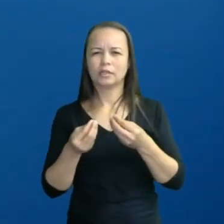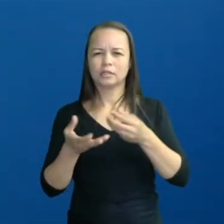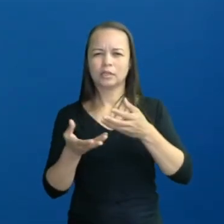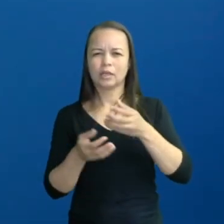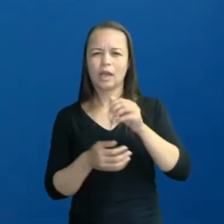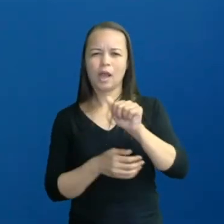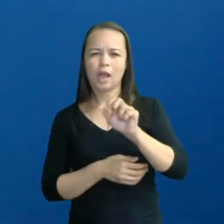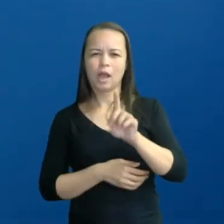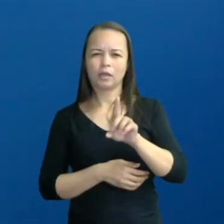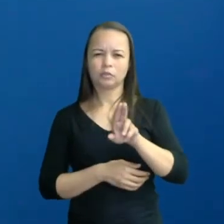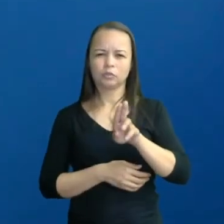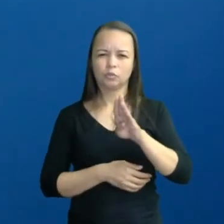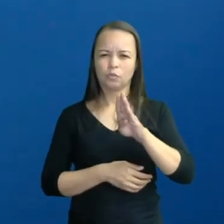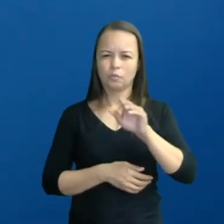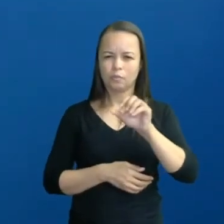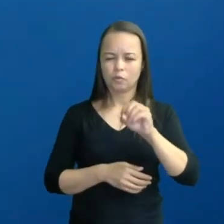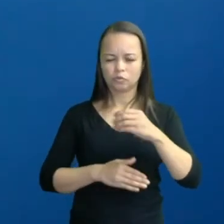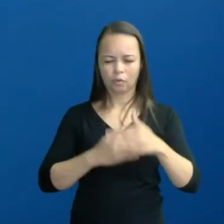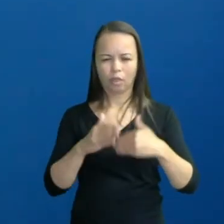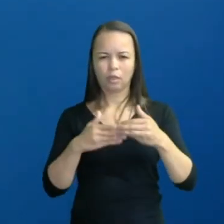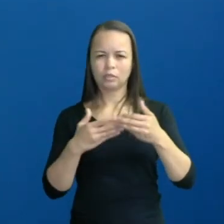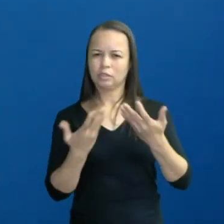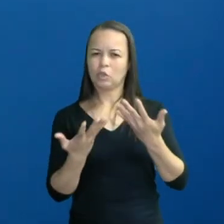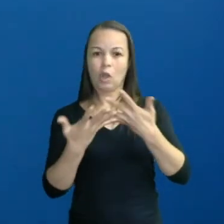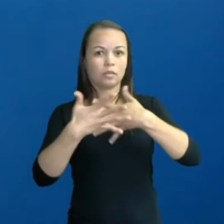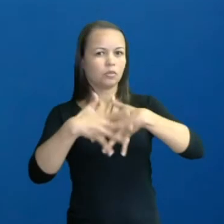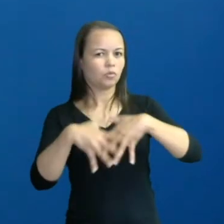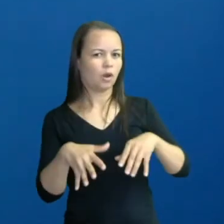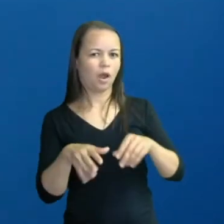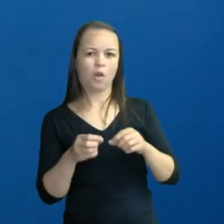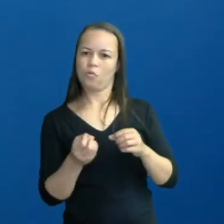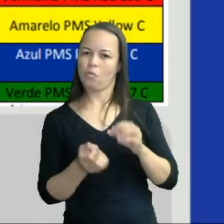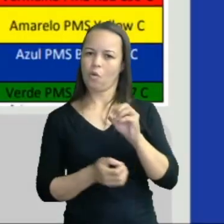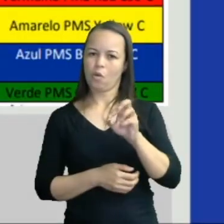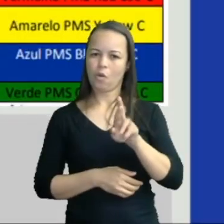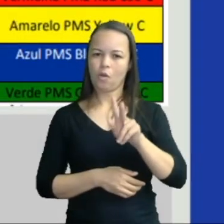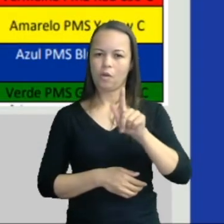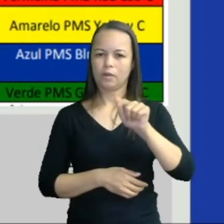adubos industrializados. São tudo naturais, orgânico. Vamos lá?